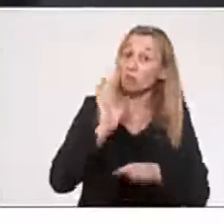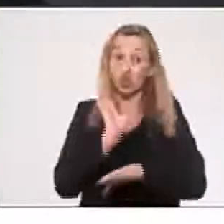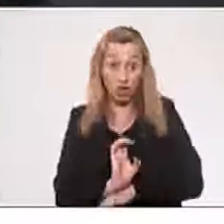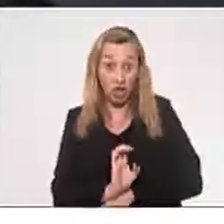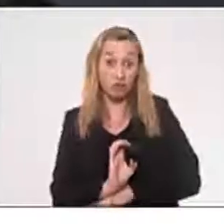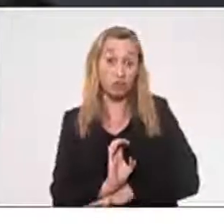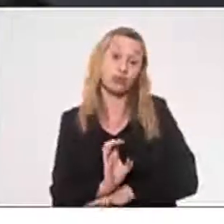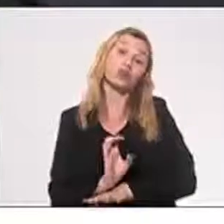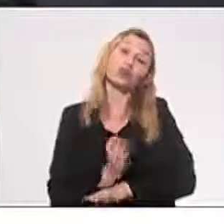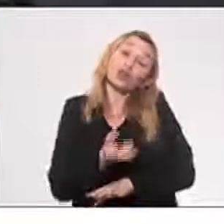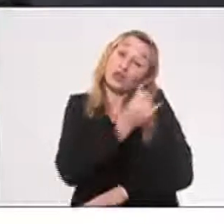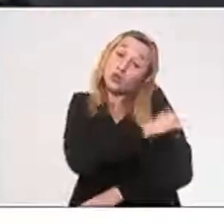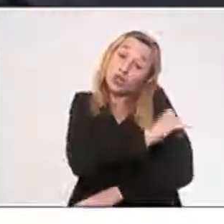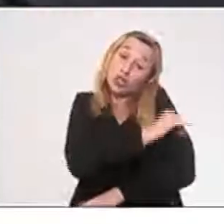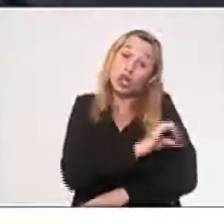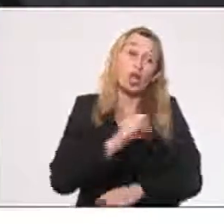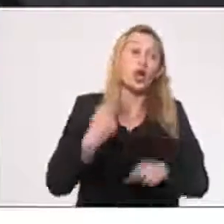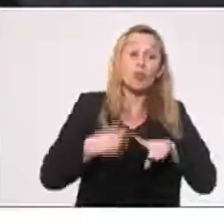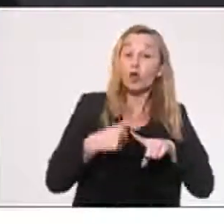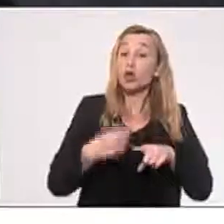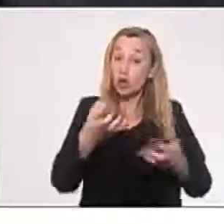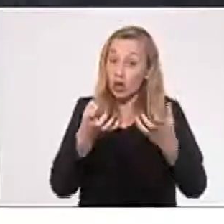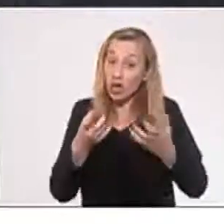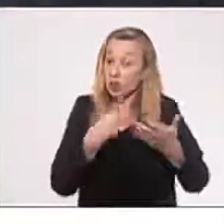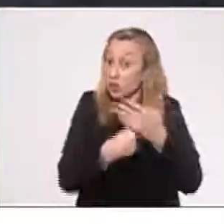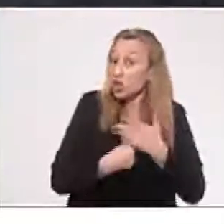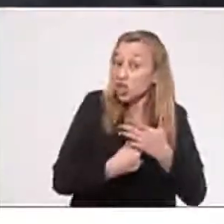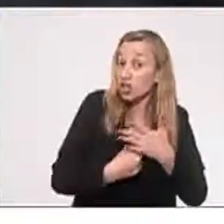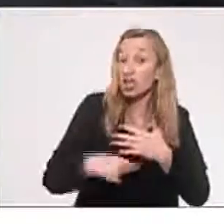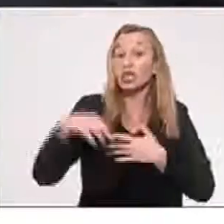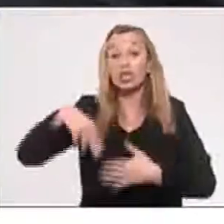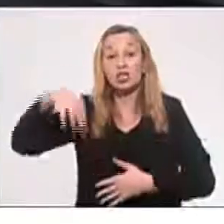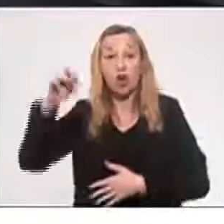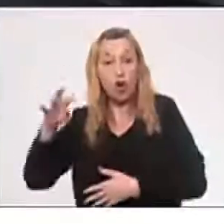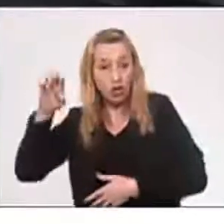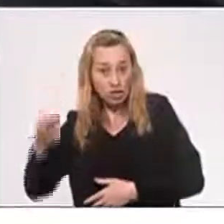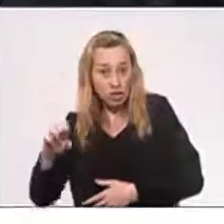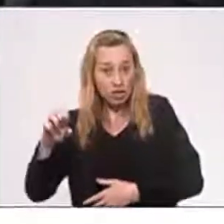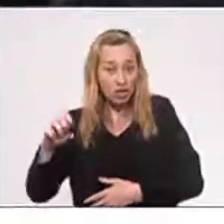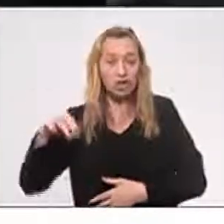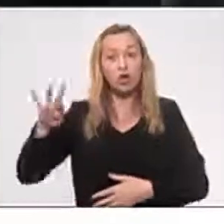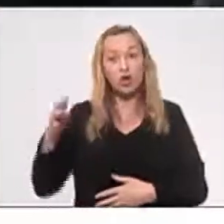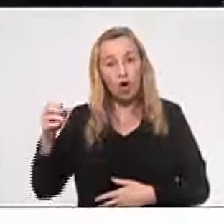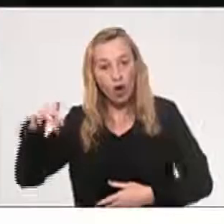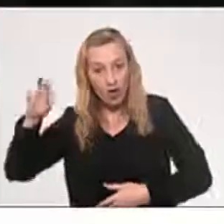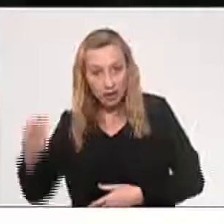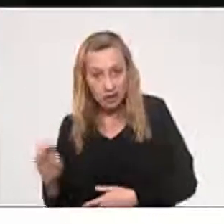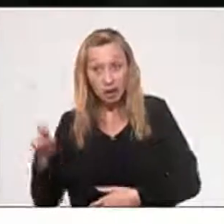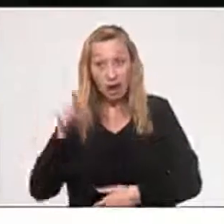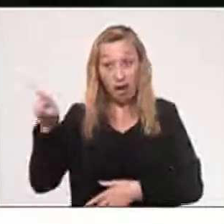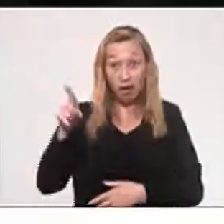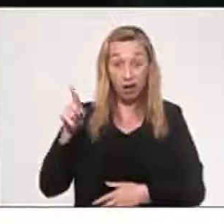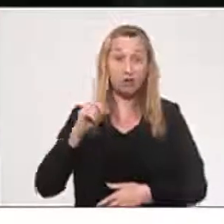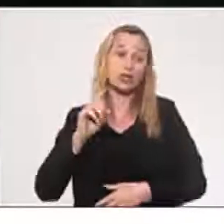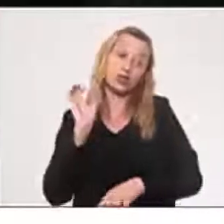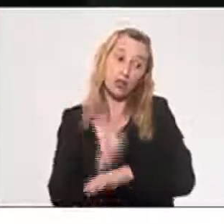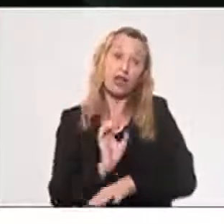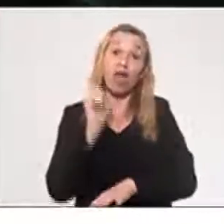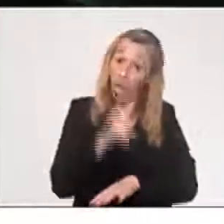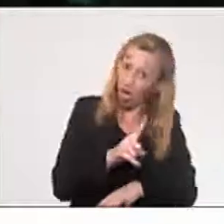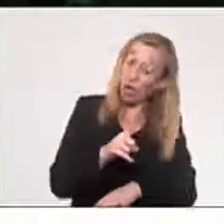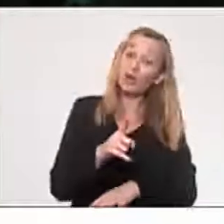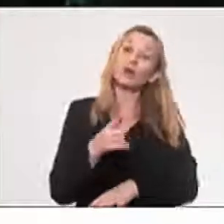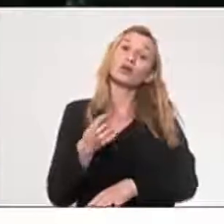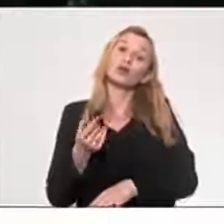Rio de Janeiro, porque o que eu quero preservar lá na região norte e noroeste do estado e os demais deputados é o emprego,